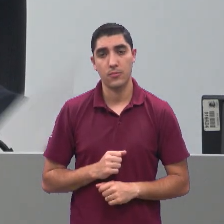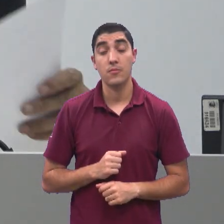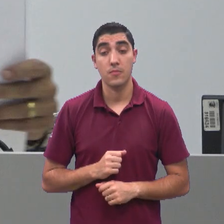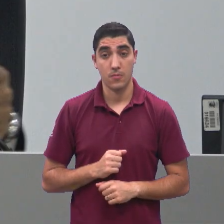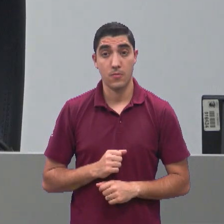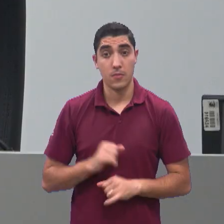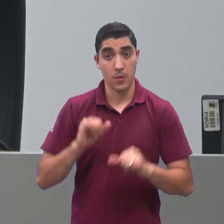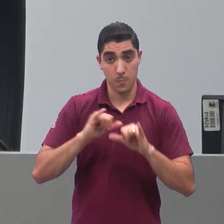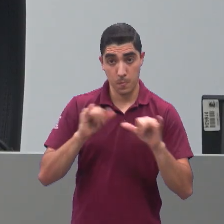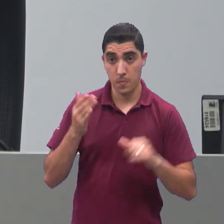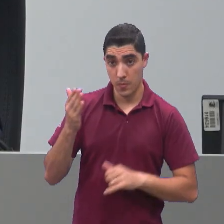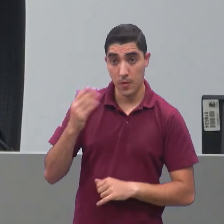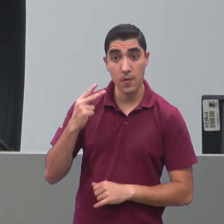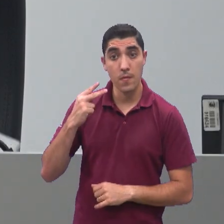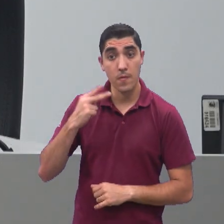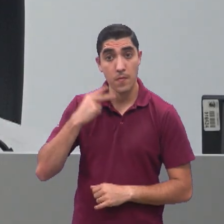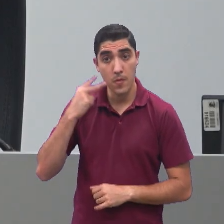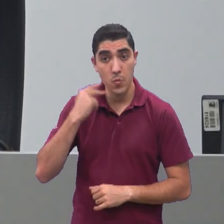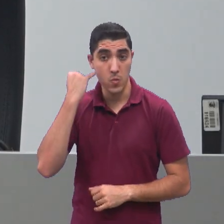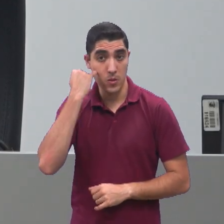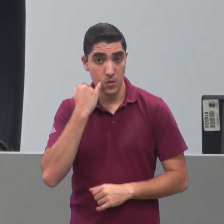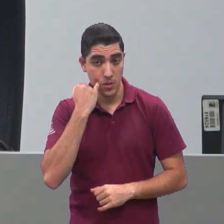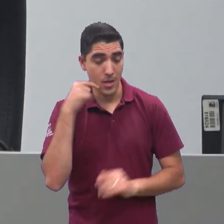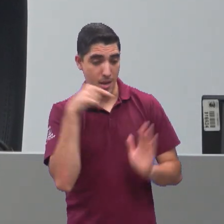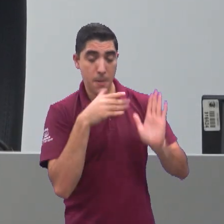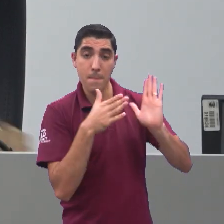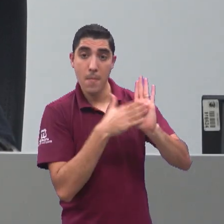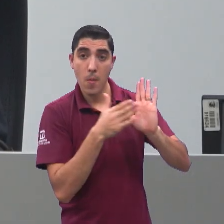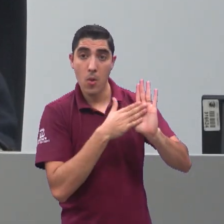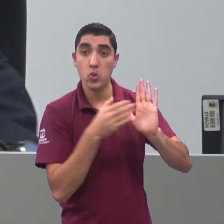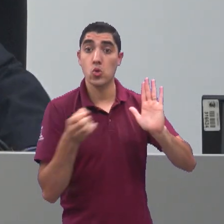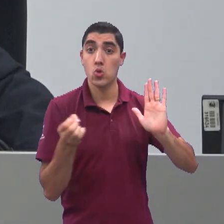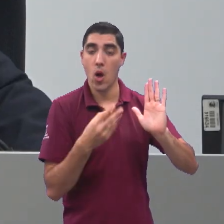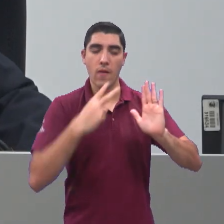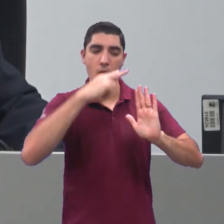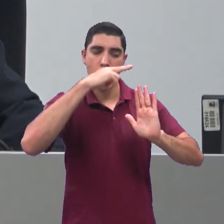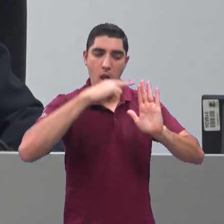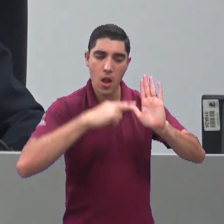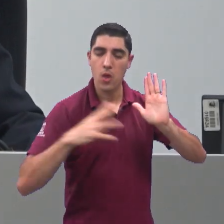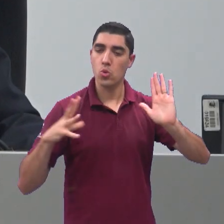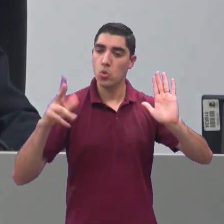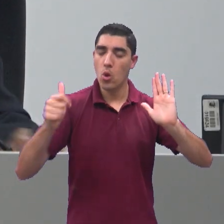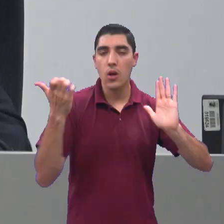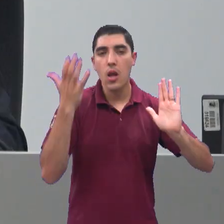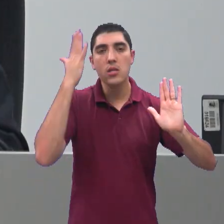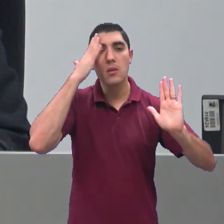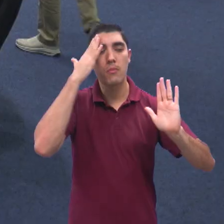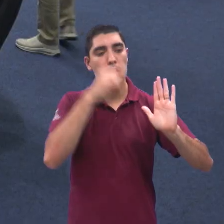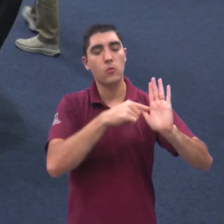Vereador Zé Luiz, que faça a leitura das novas proposituras para a ciência dos vereadores.